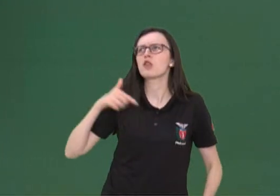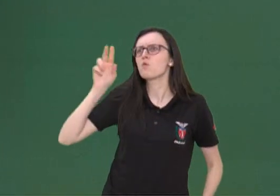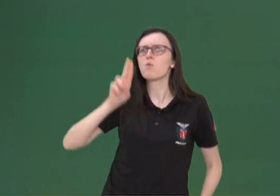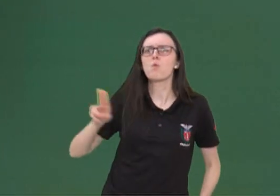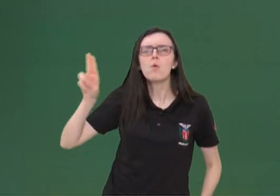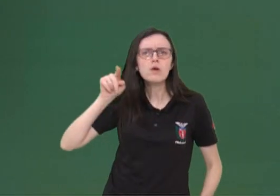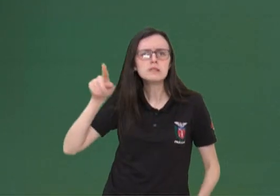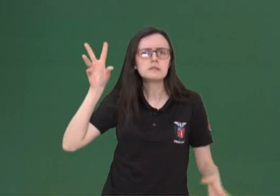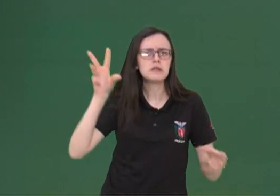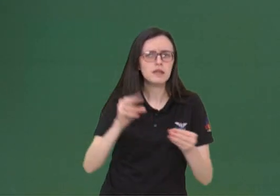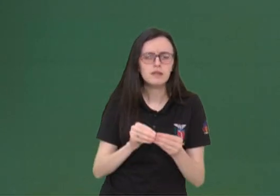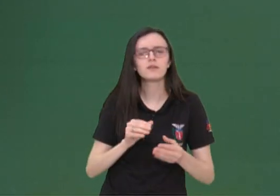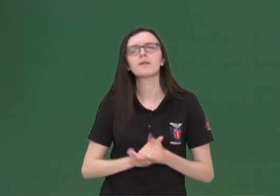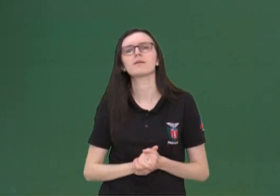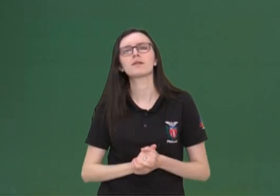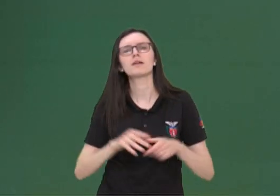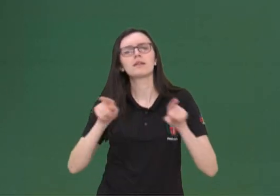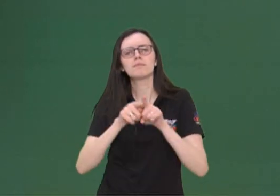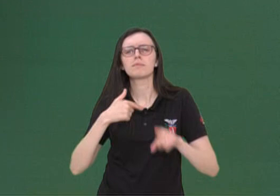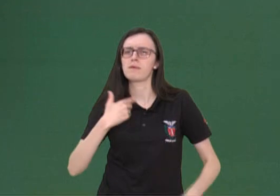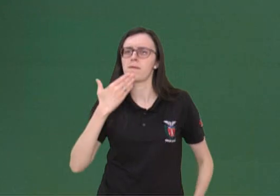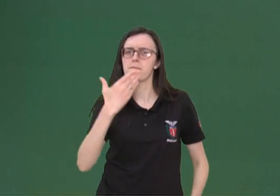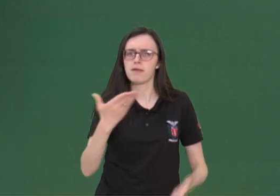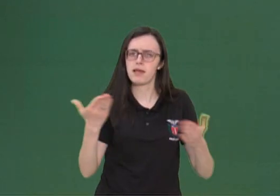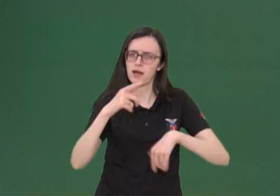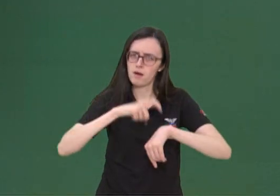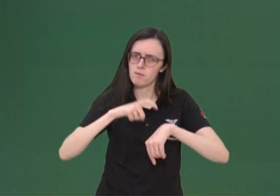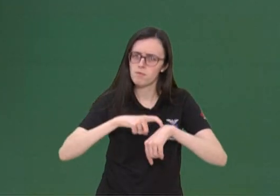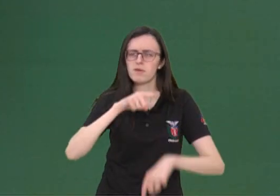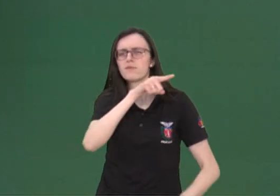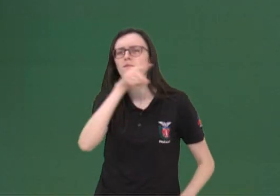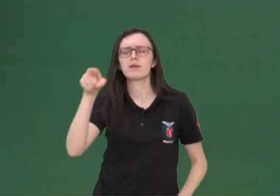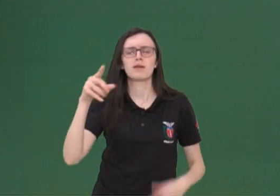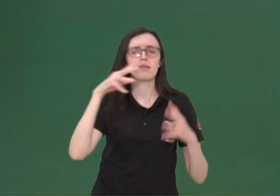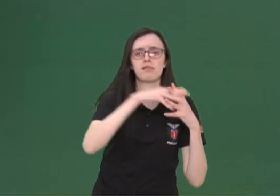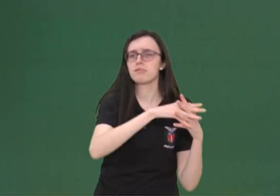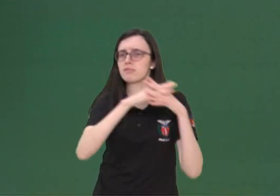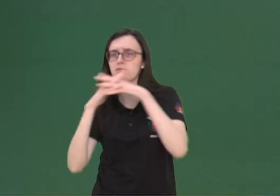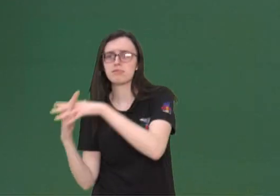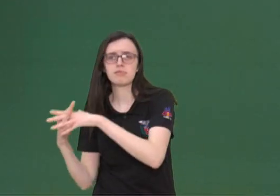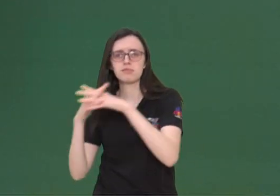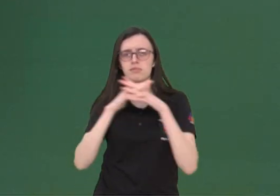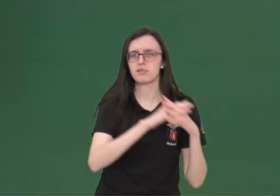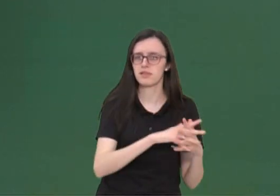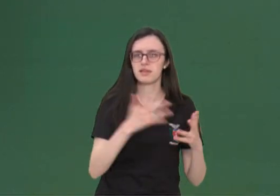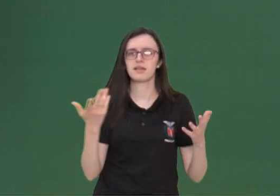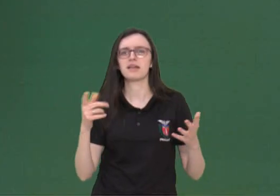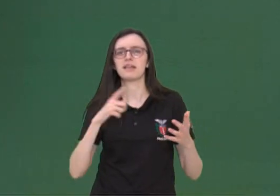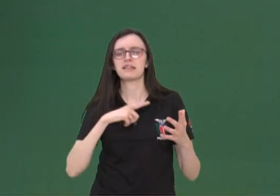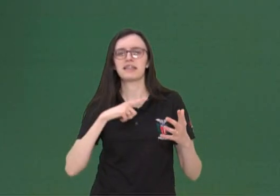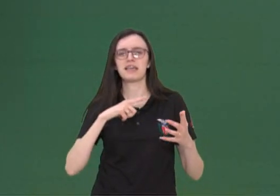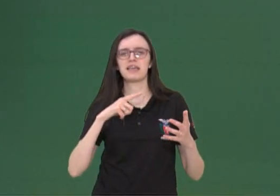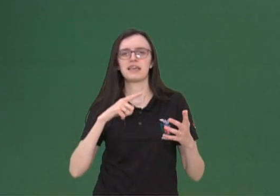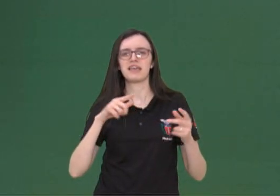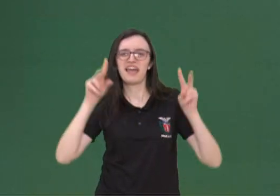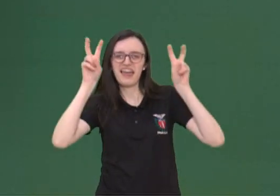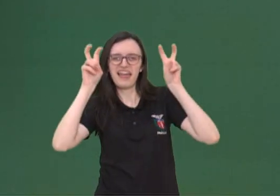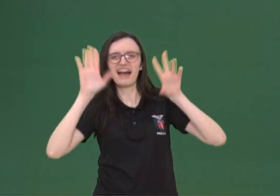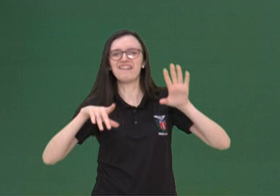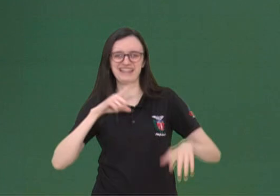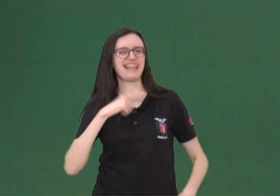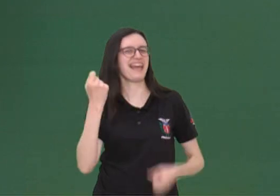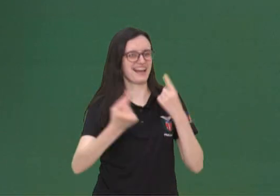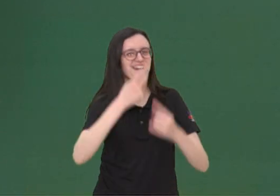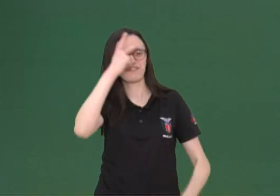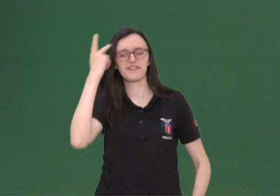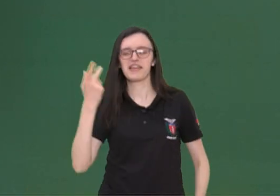uso resenha, e peço nesse momento que vocês não confundam com a gíria, né? Às vezes